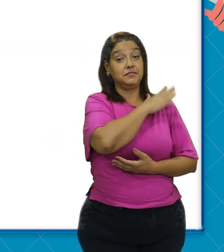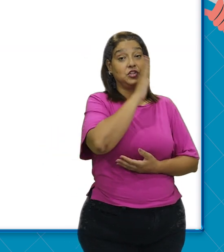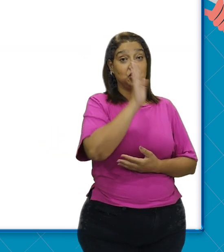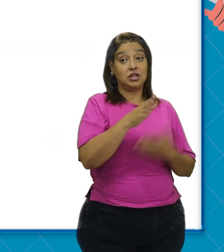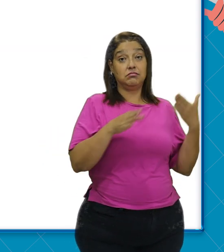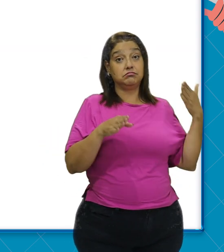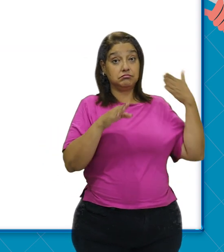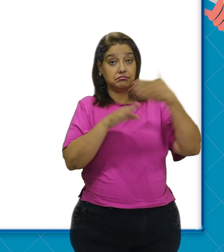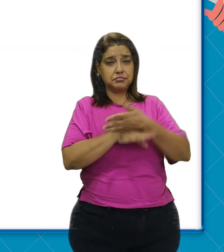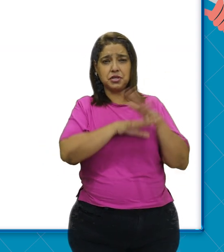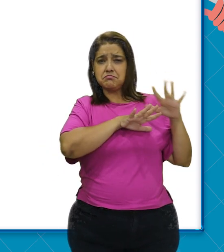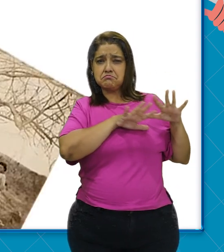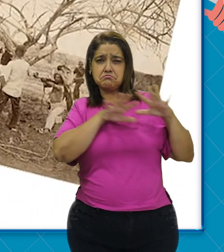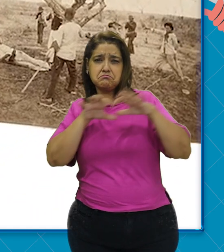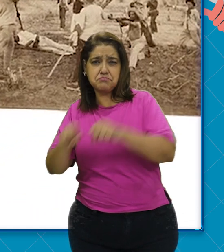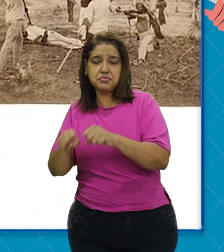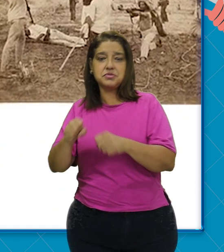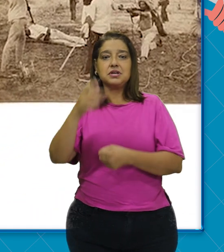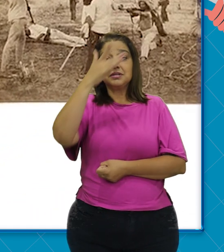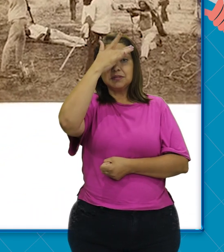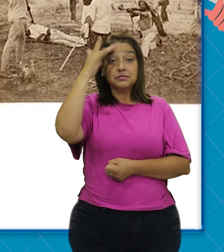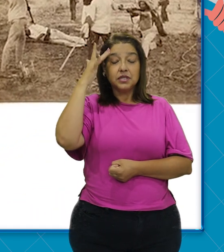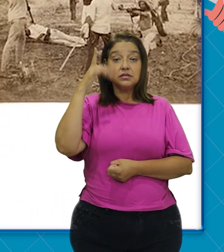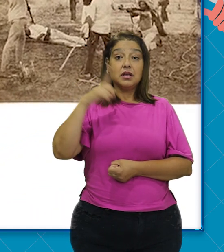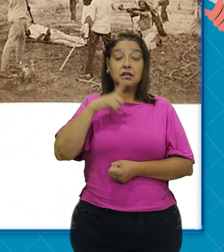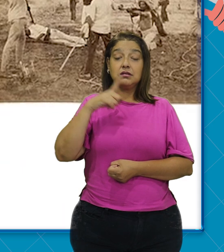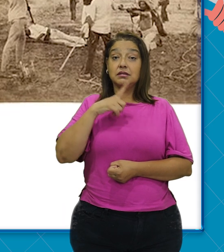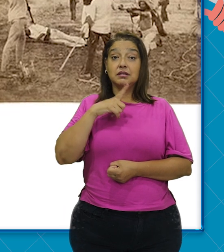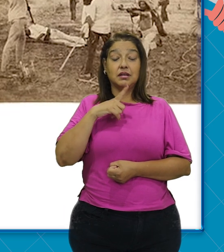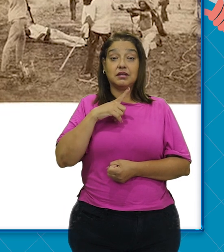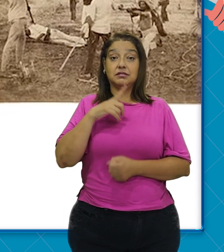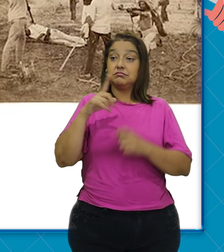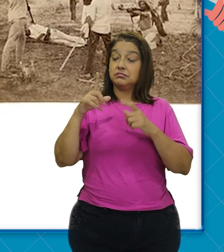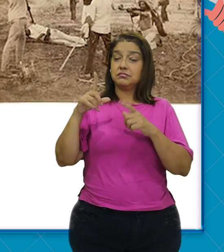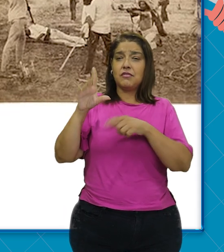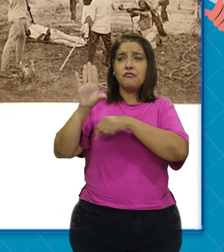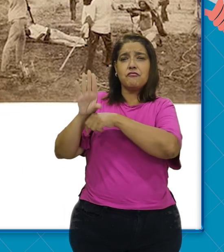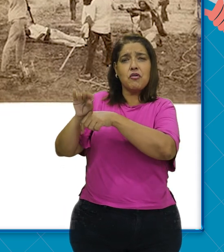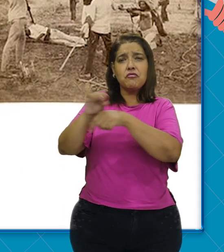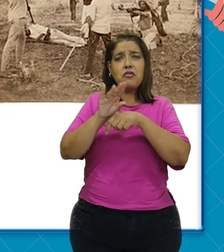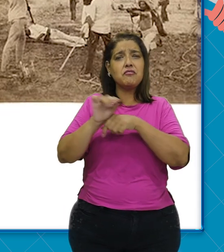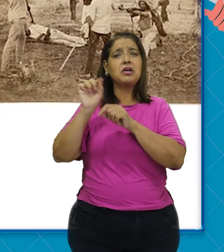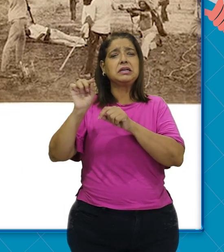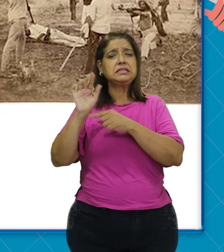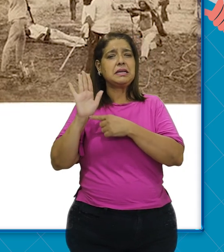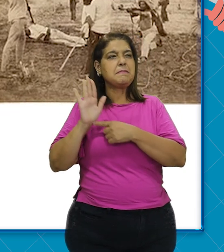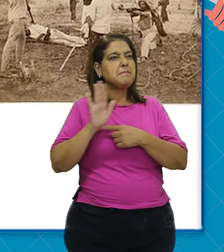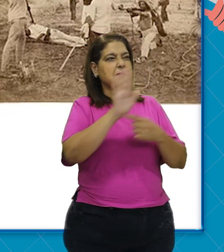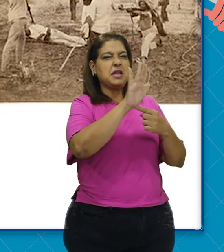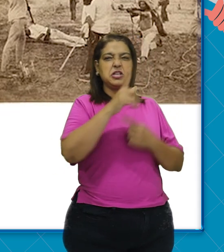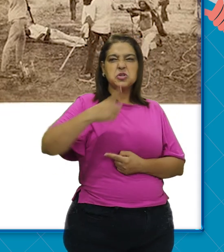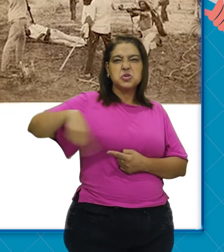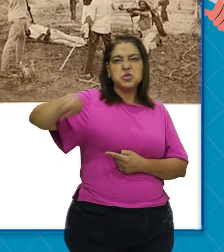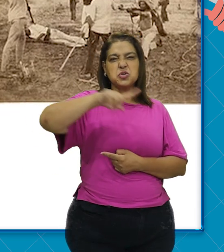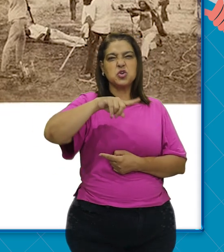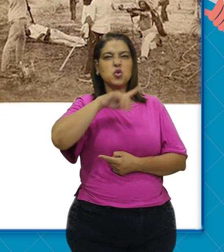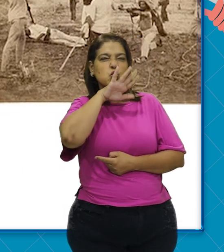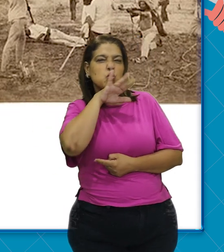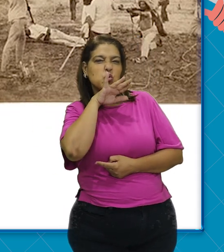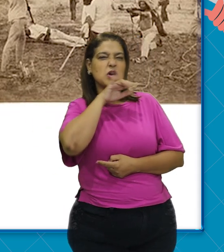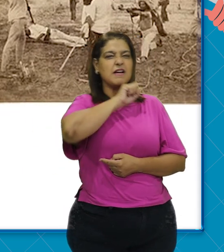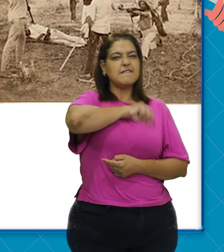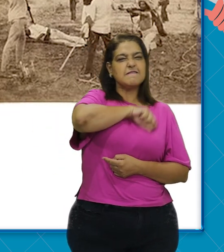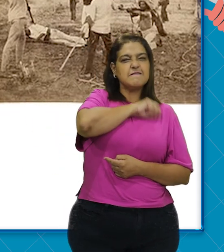expedições, e a mídia ficou aterrorizada com as imagens que recebia, representando o povo de Canudos como selvagens e